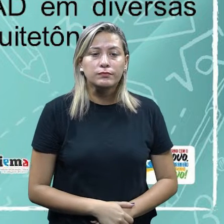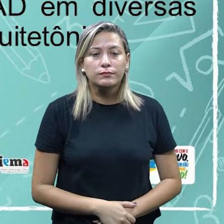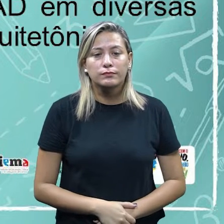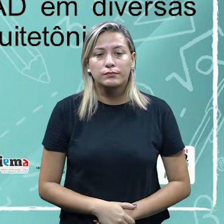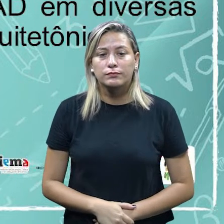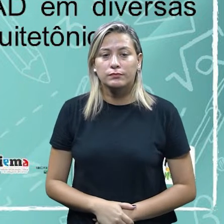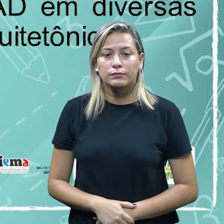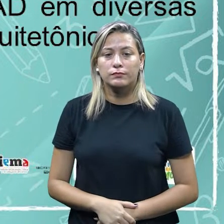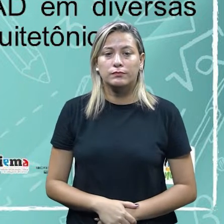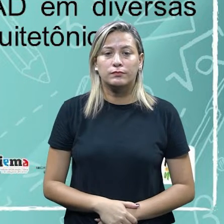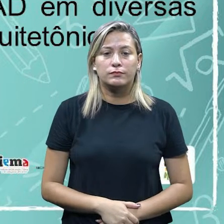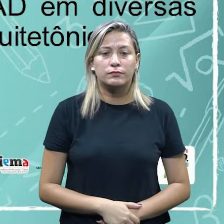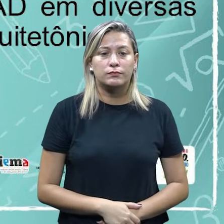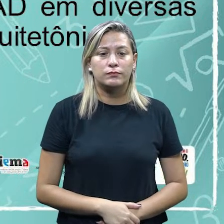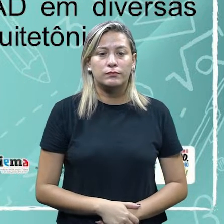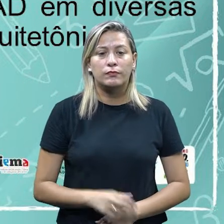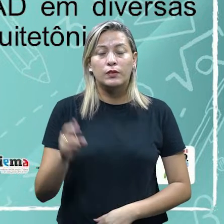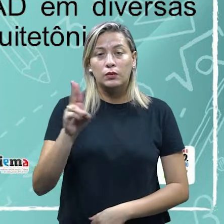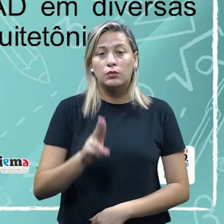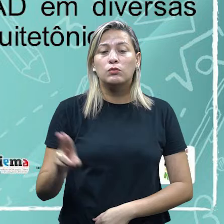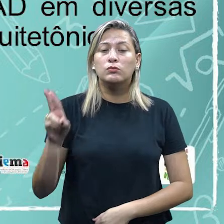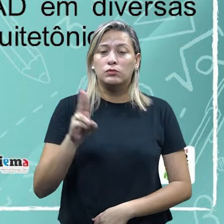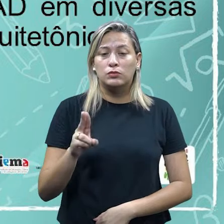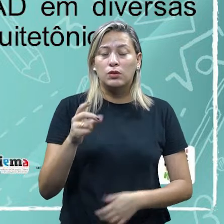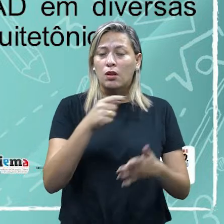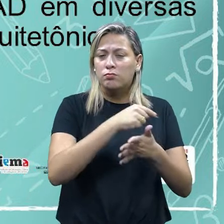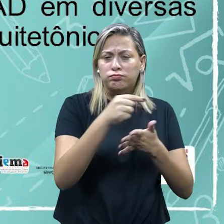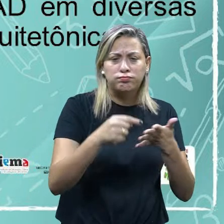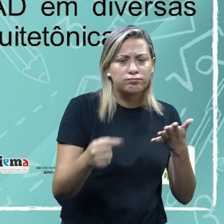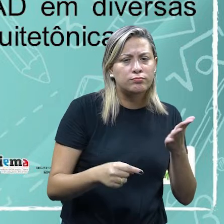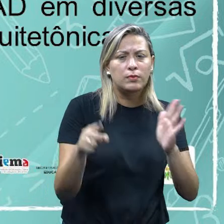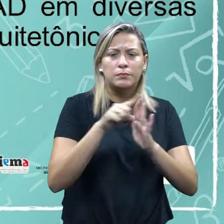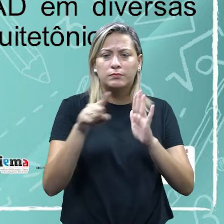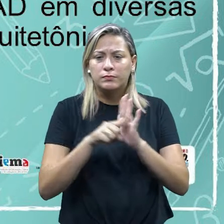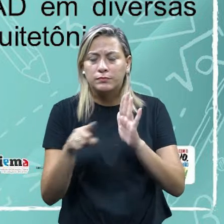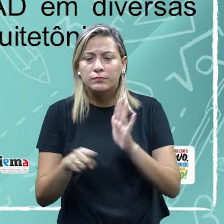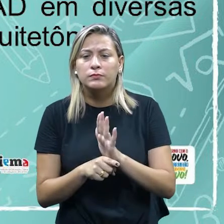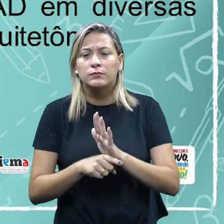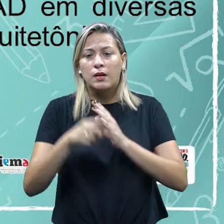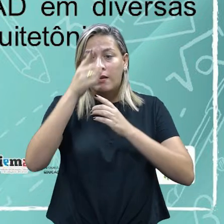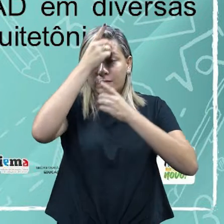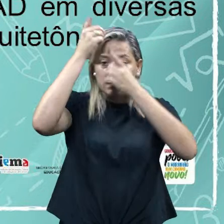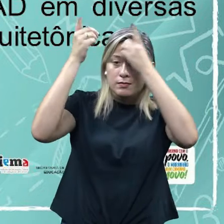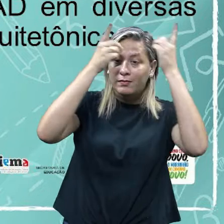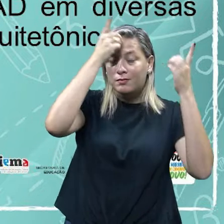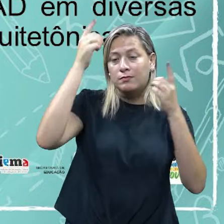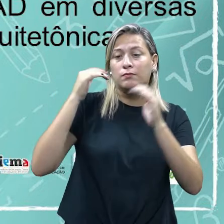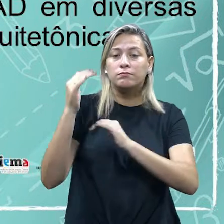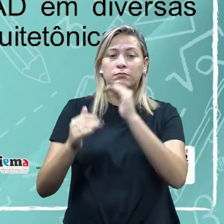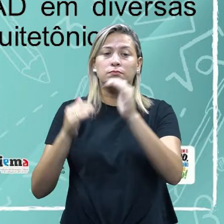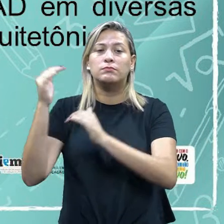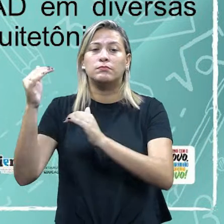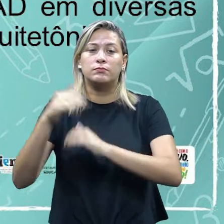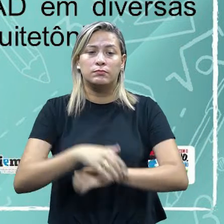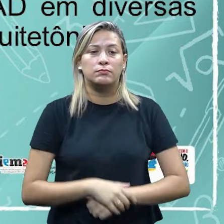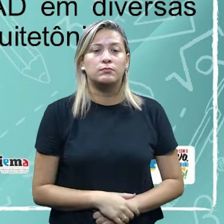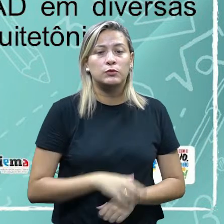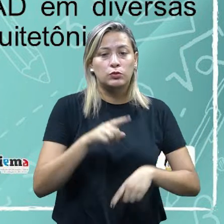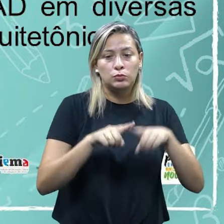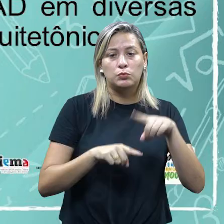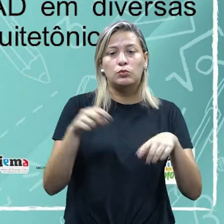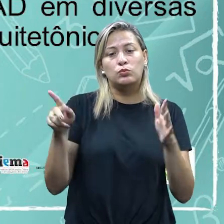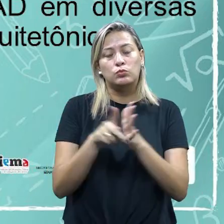designs assistidos por computador, com recursos de planejar e criar processos de desenvolvimento de produtos altamente proficientes